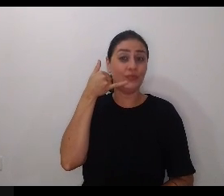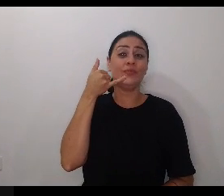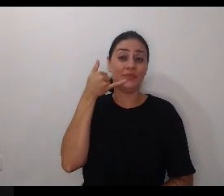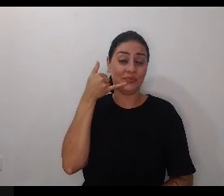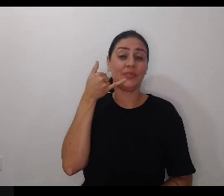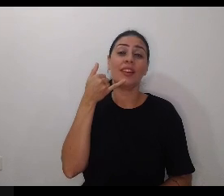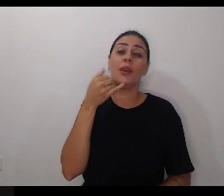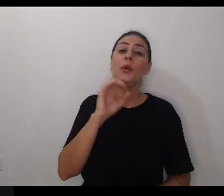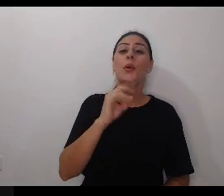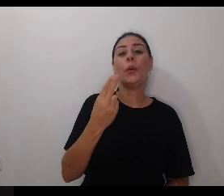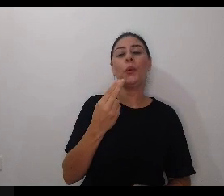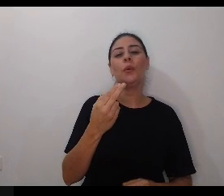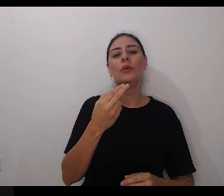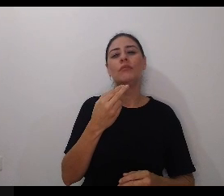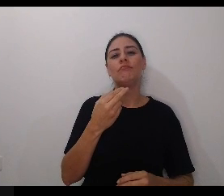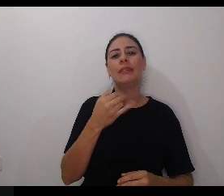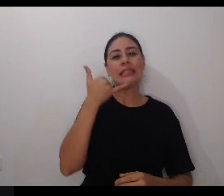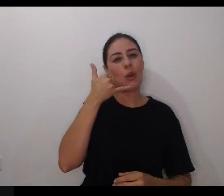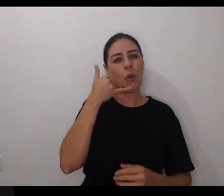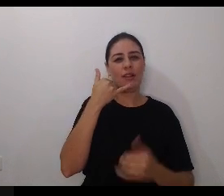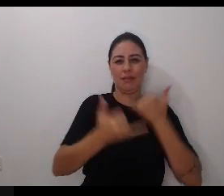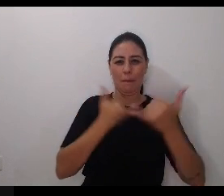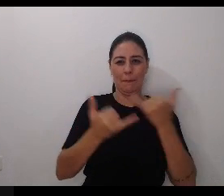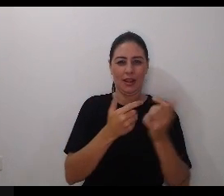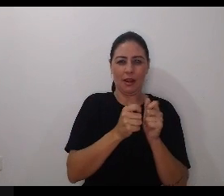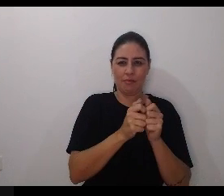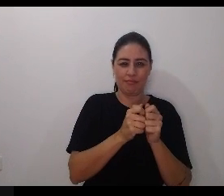uma criança que gosta muito de usar o celular, ou gosta muito de